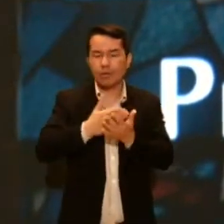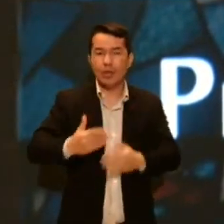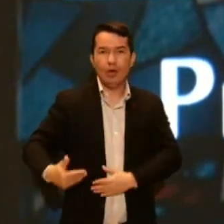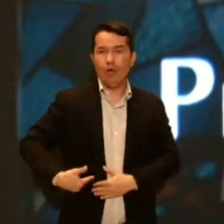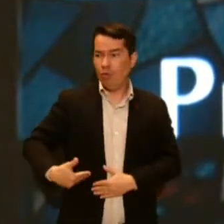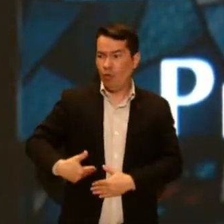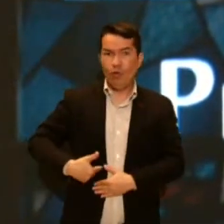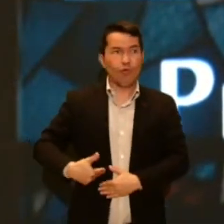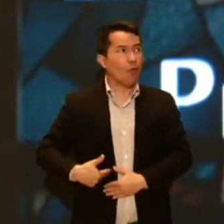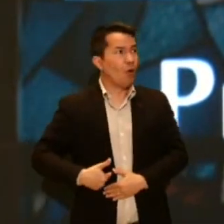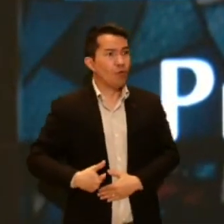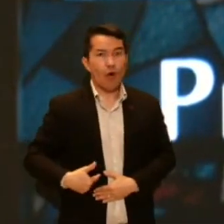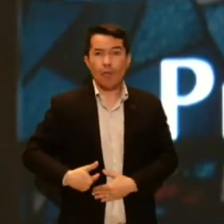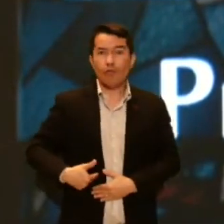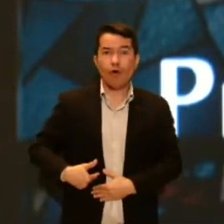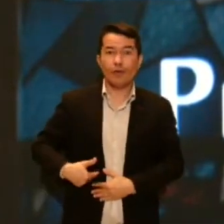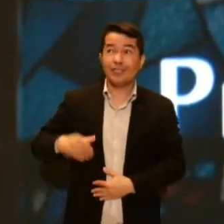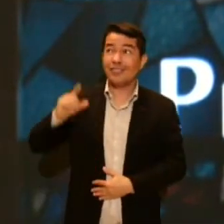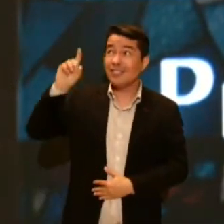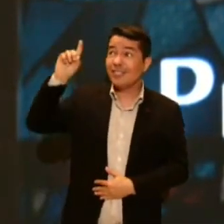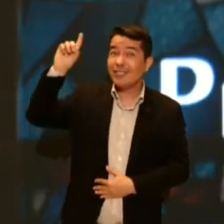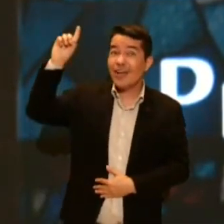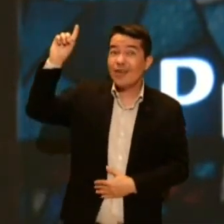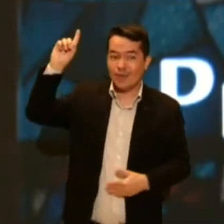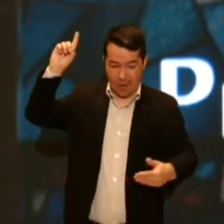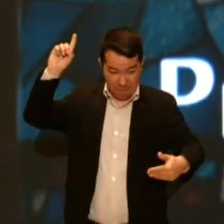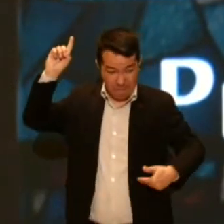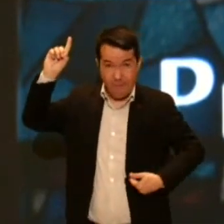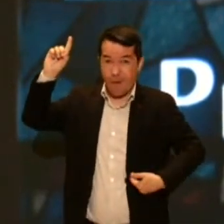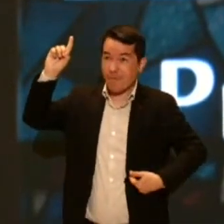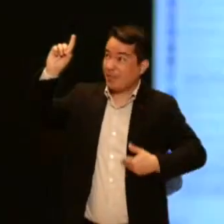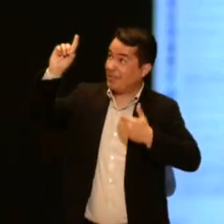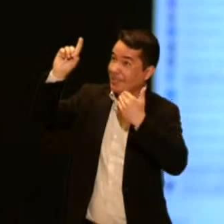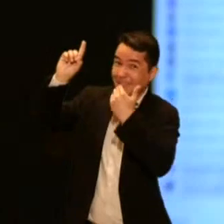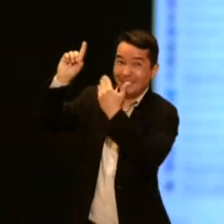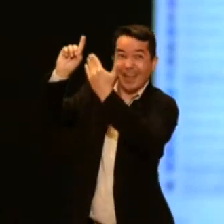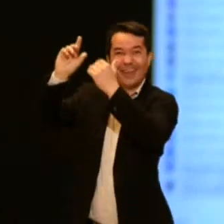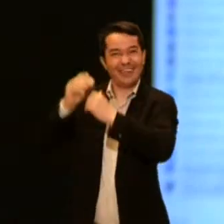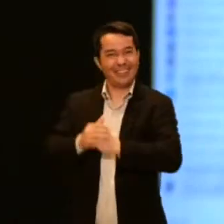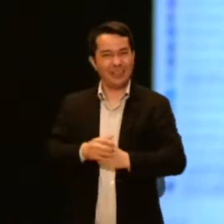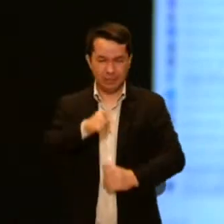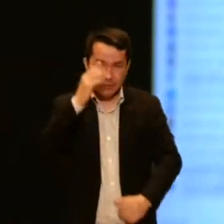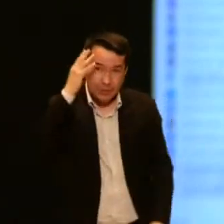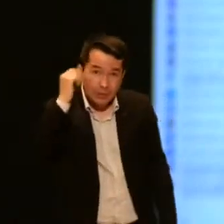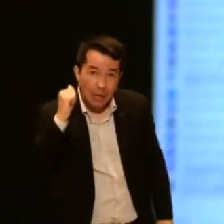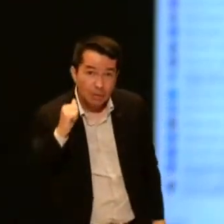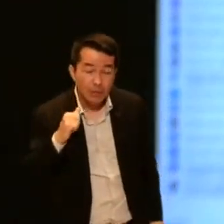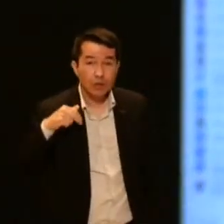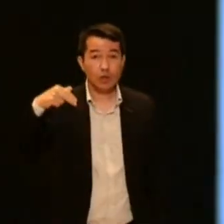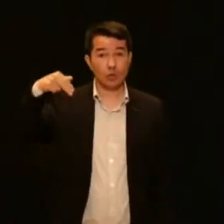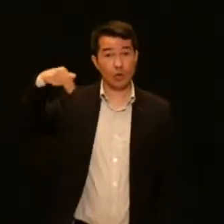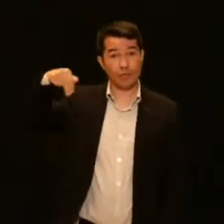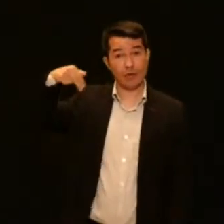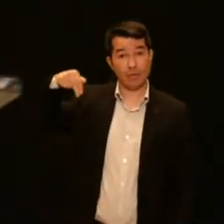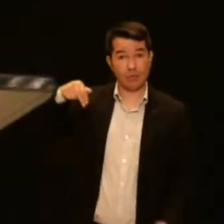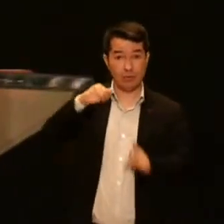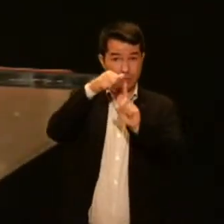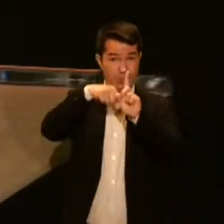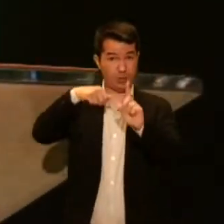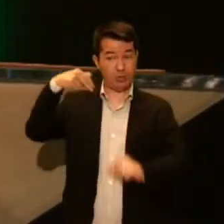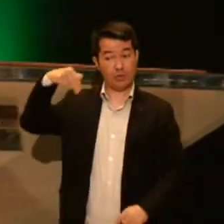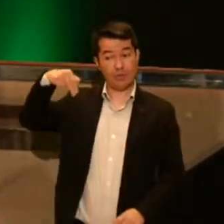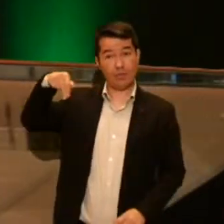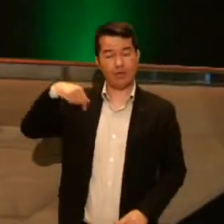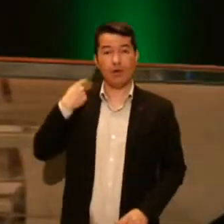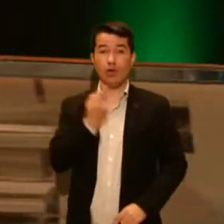de novembro, só para você saber, tá? No mês de novembro nós batemos outro recorde,